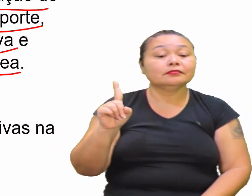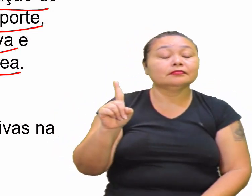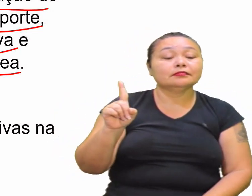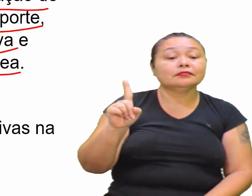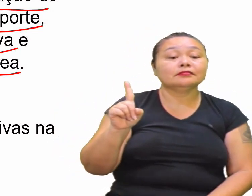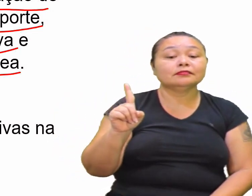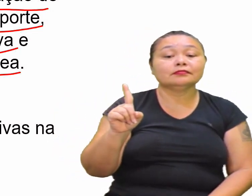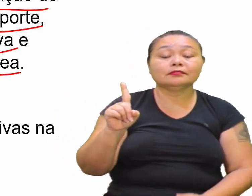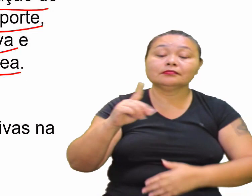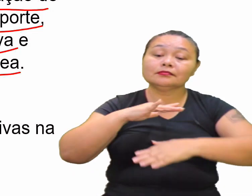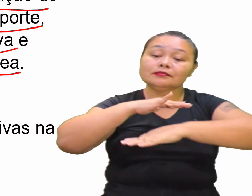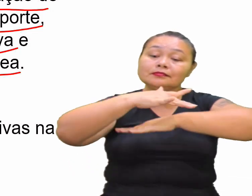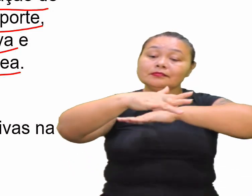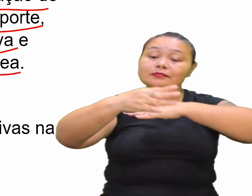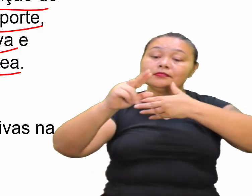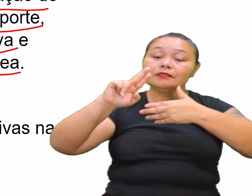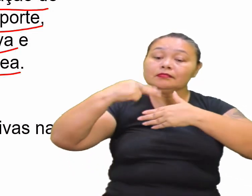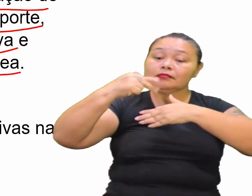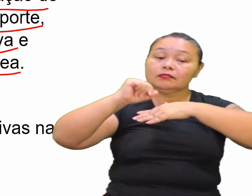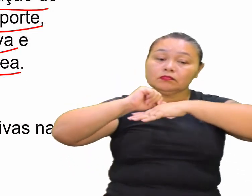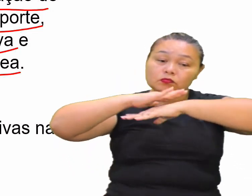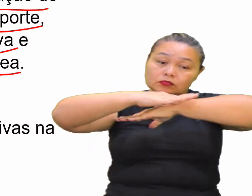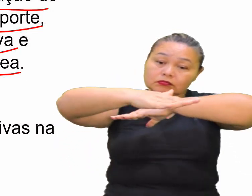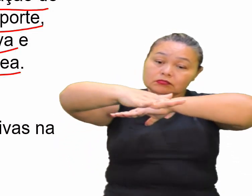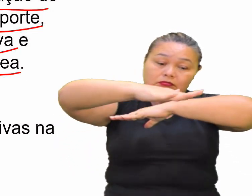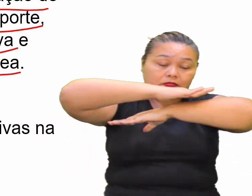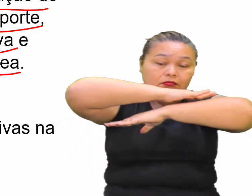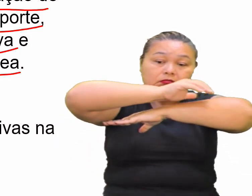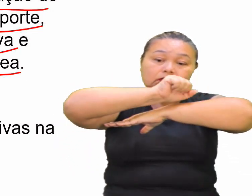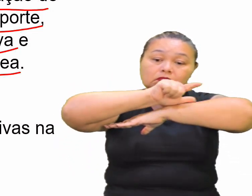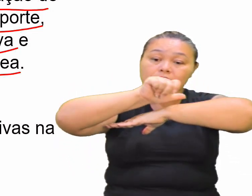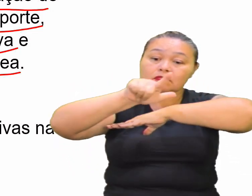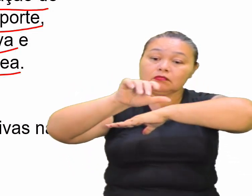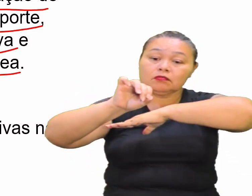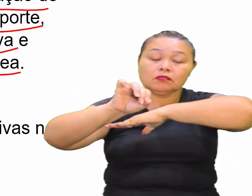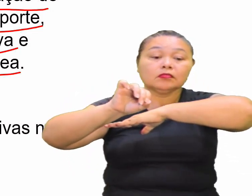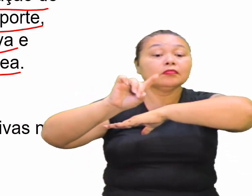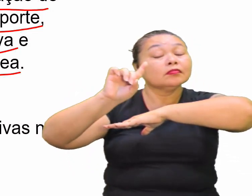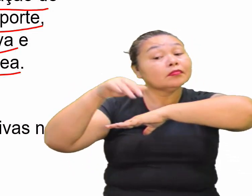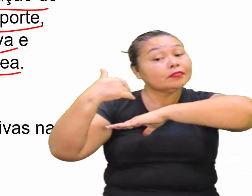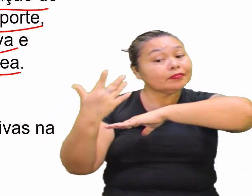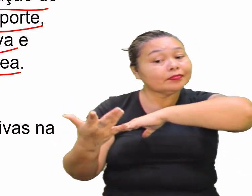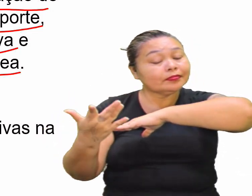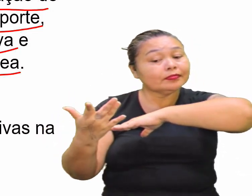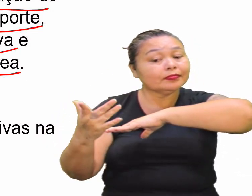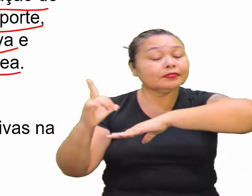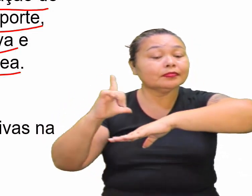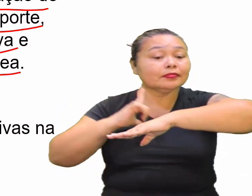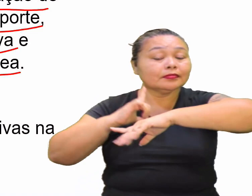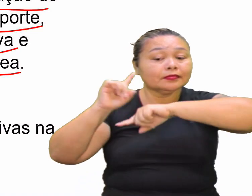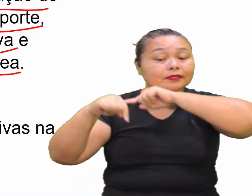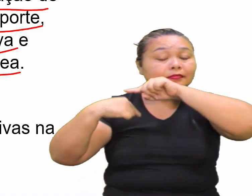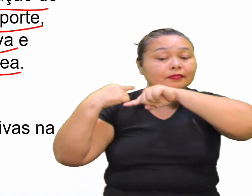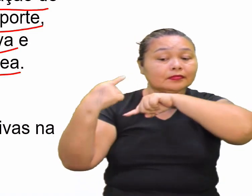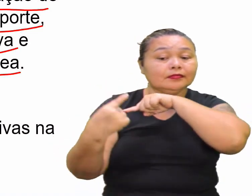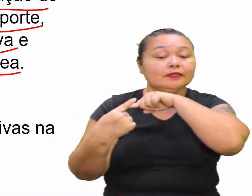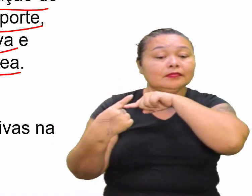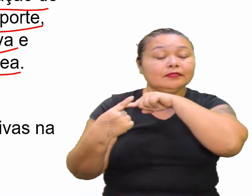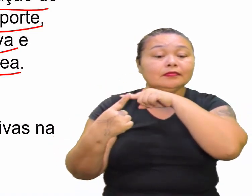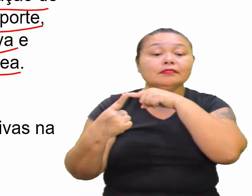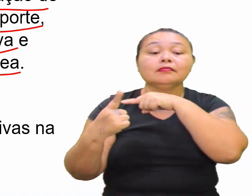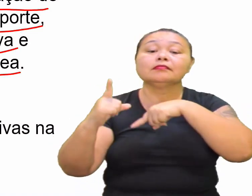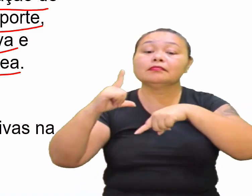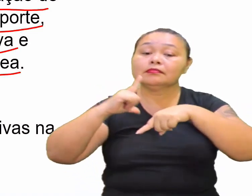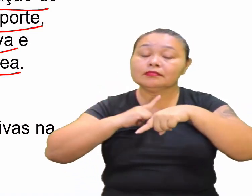né, de nutrientes dentro desse solo. E aí, para isso, você tem que, consequentemente, contar